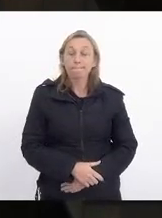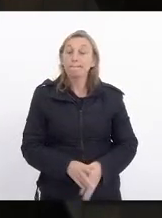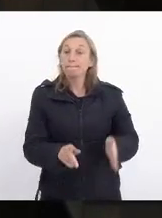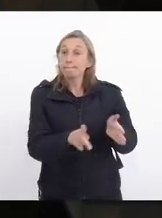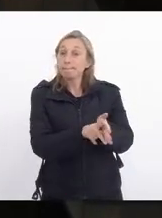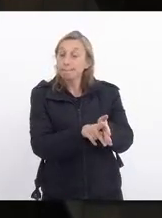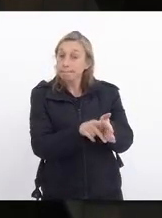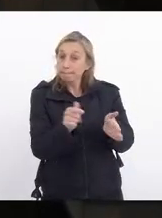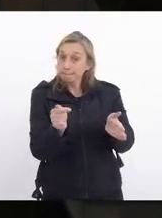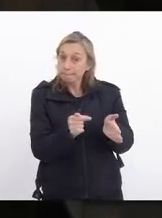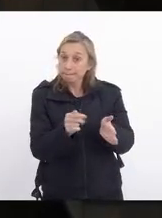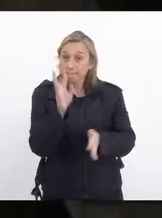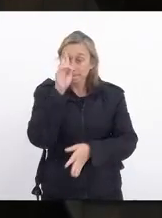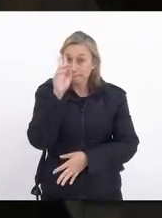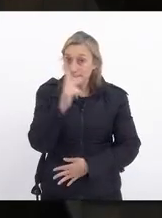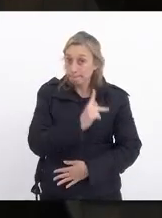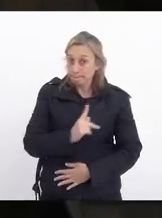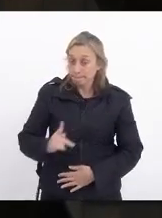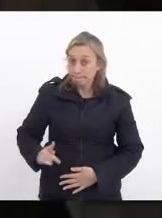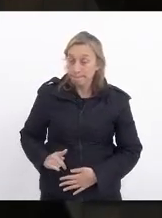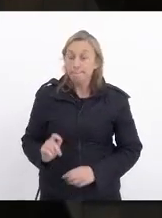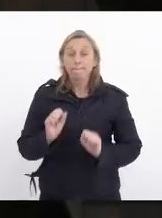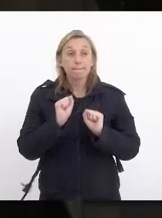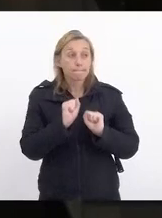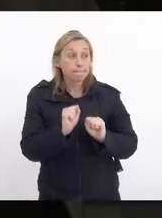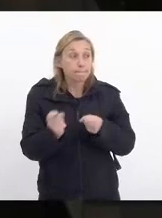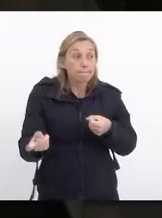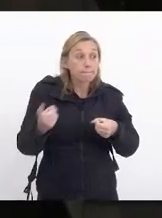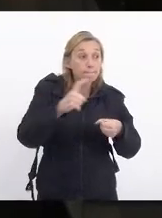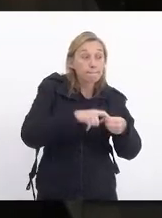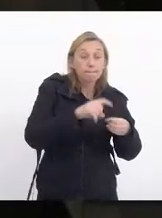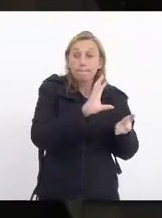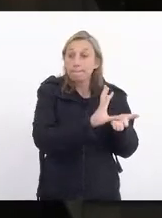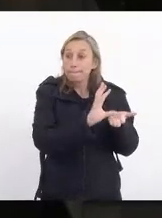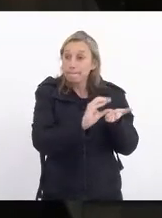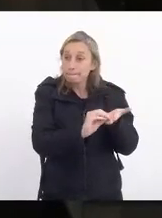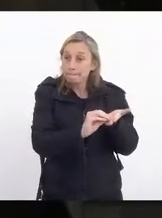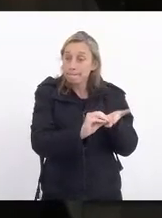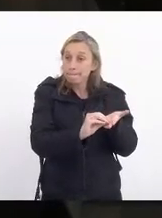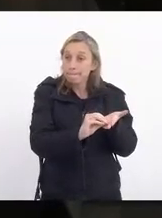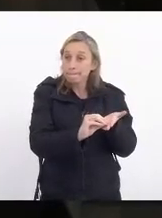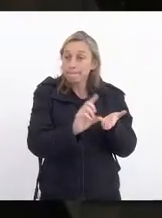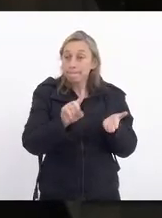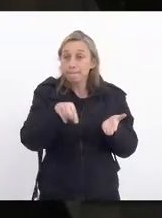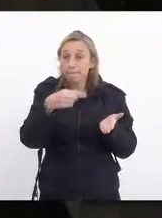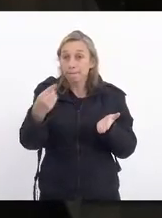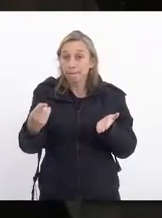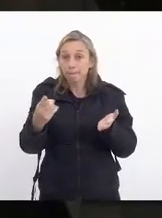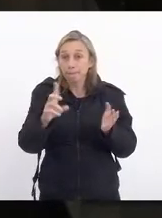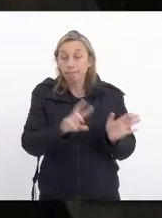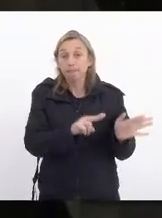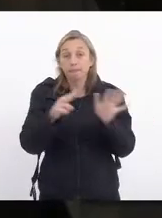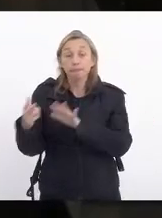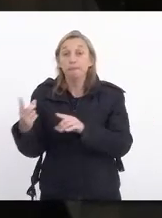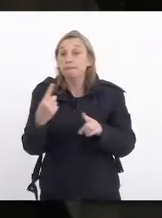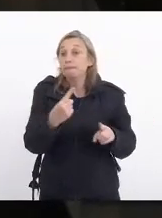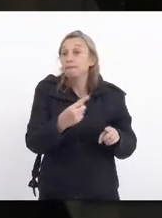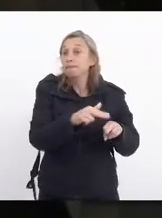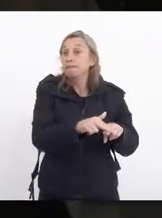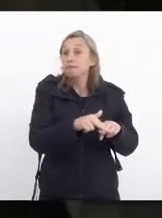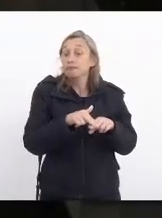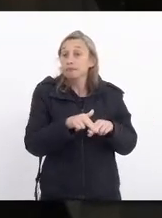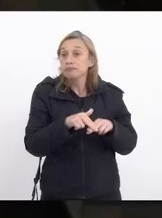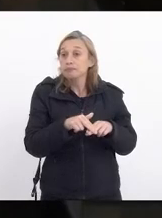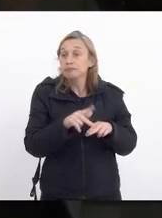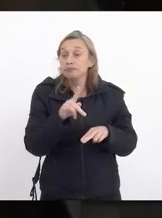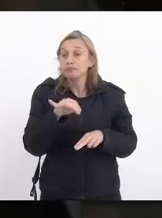esse projeto seu presidente possa retornar à pauta da semana que vem por causa do